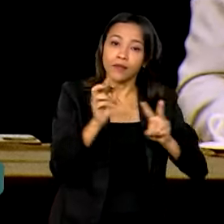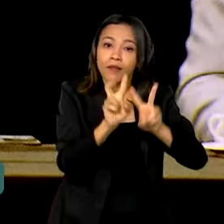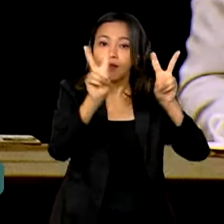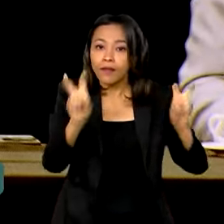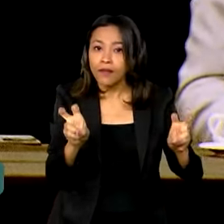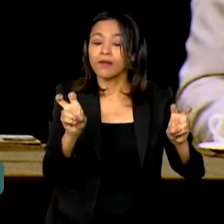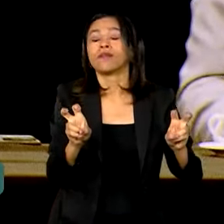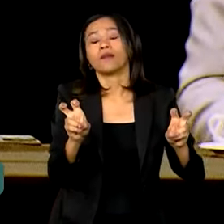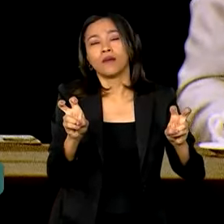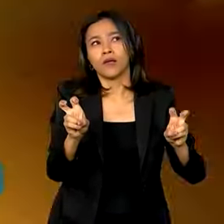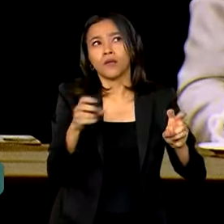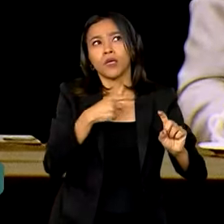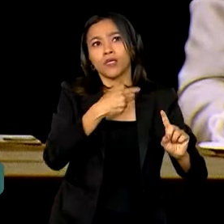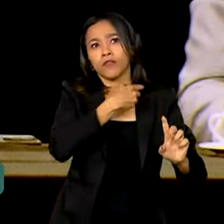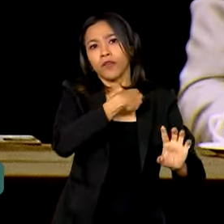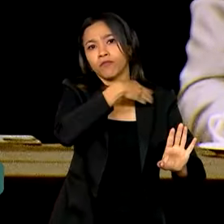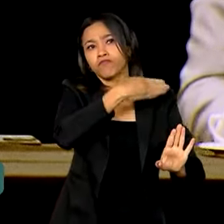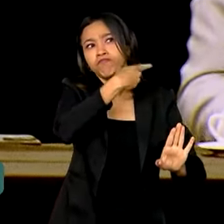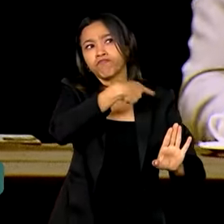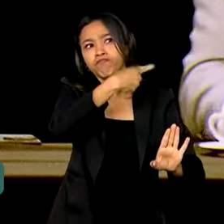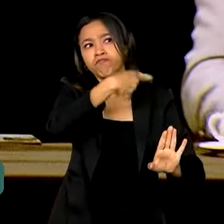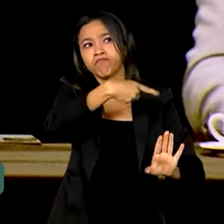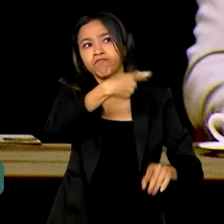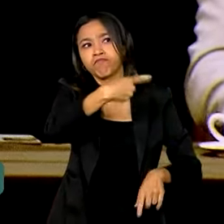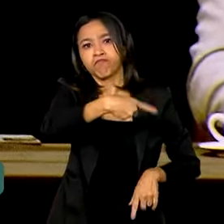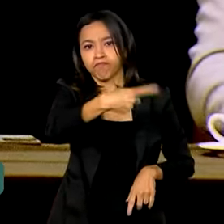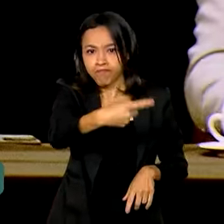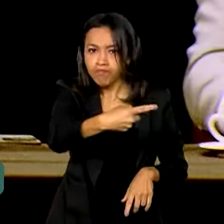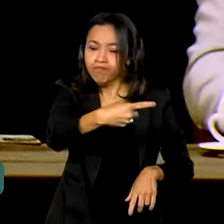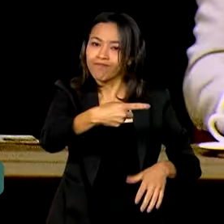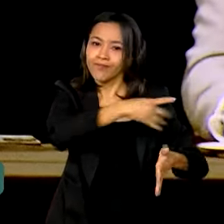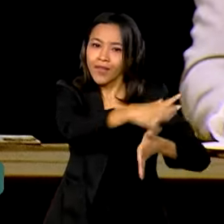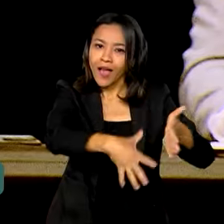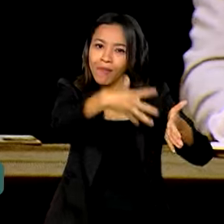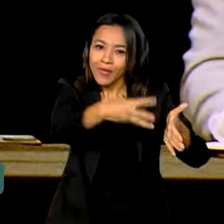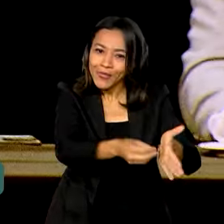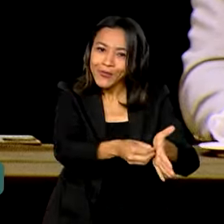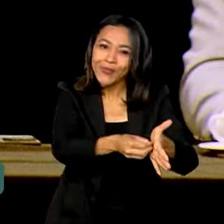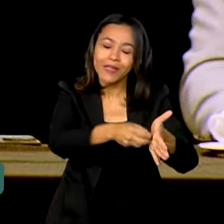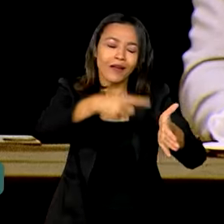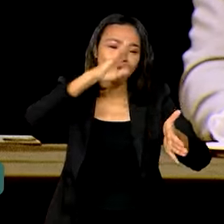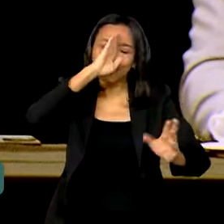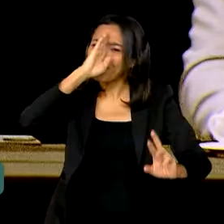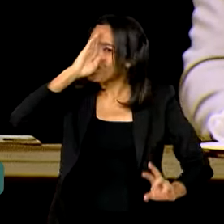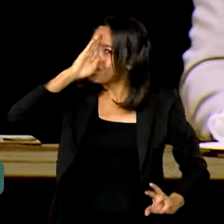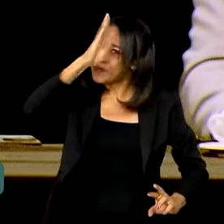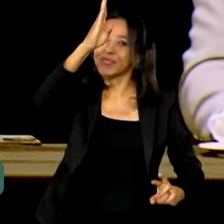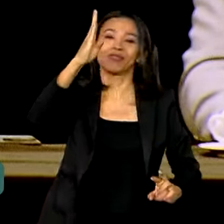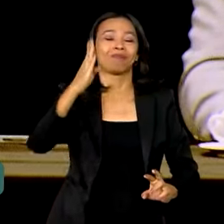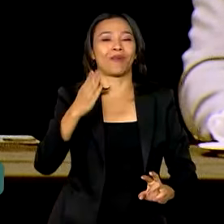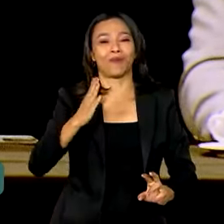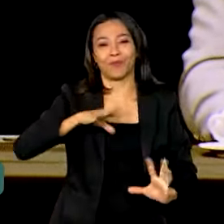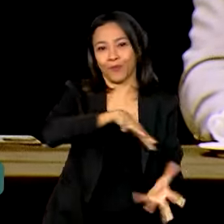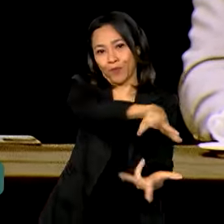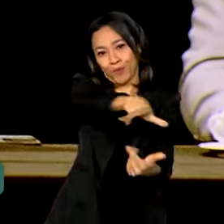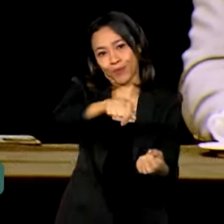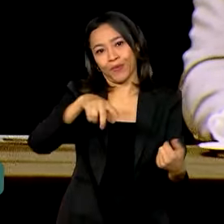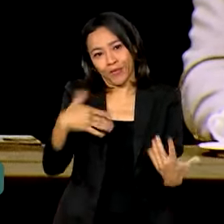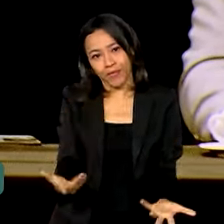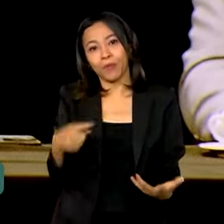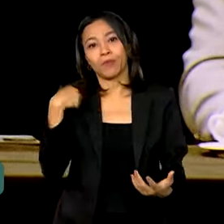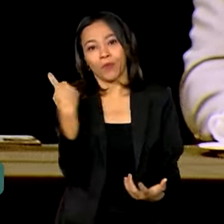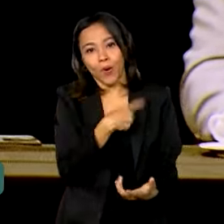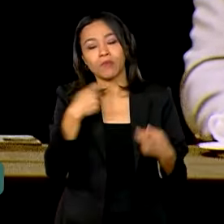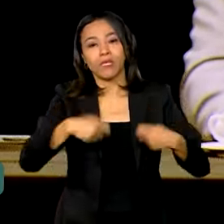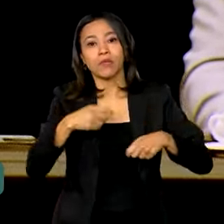vez mais nos últimos dias, a Amazônia é o pulmão do mundo e, portanto, nós precisamos cuidar dessa